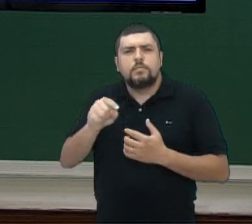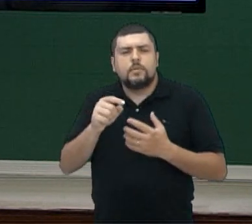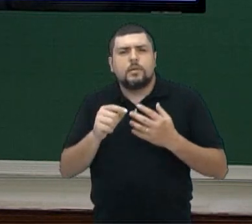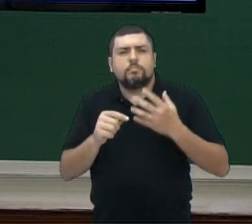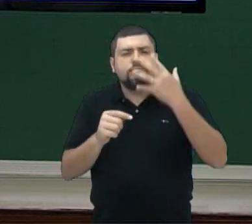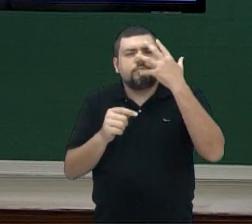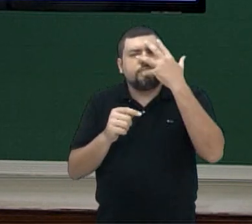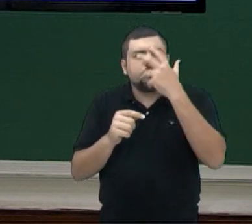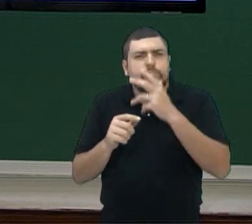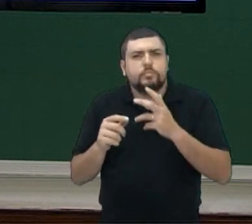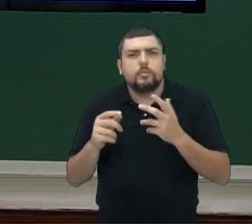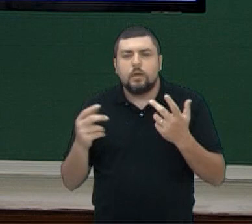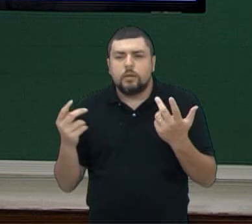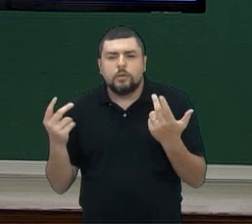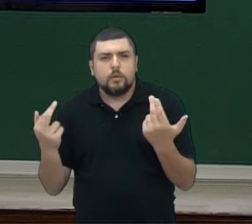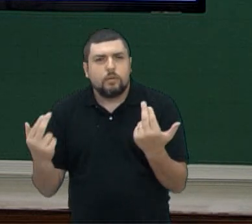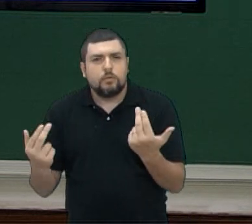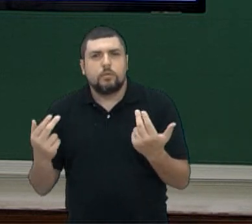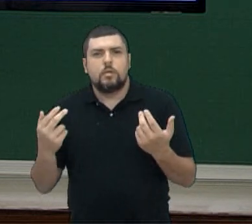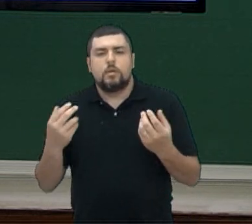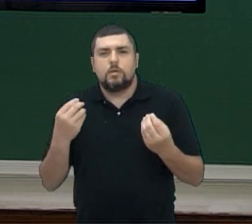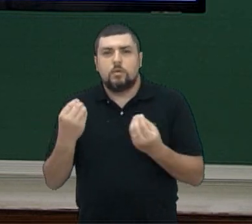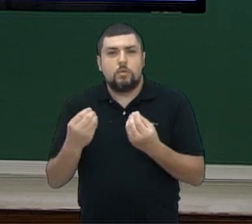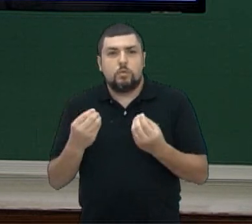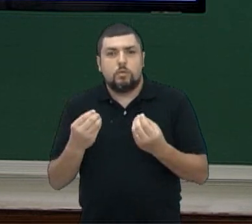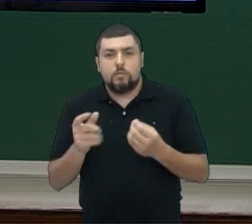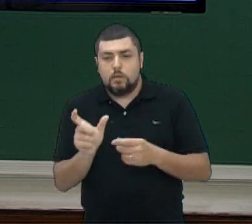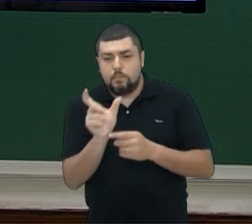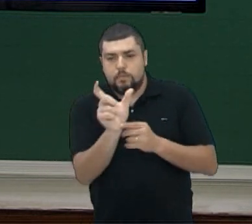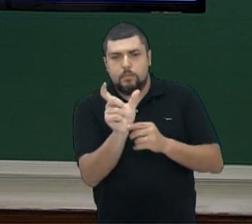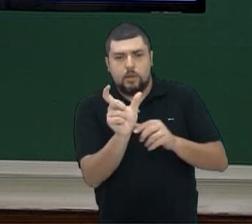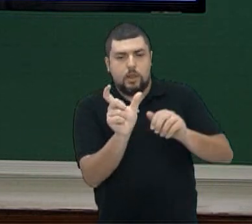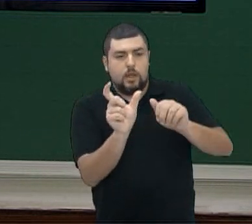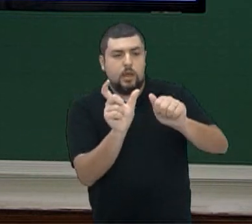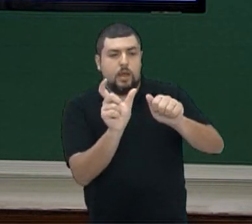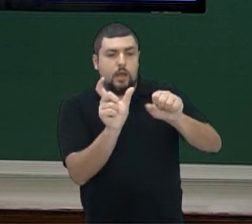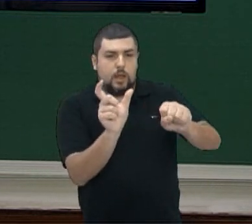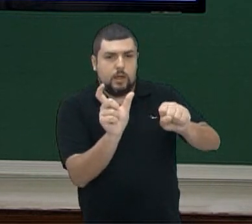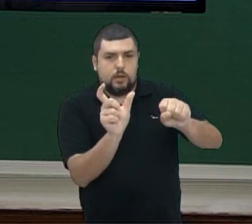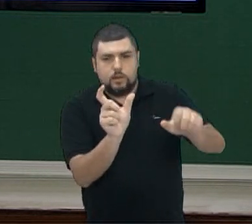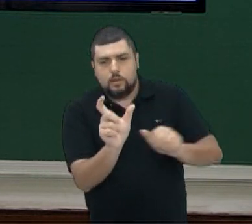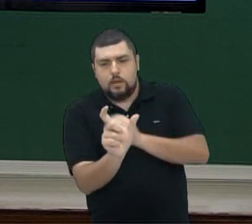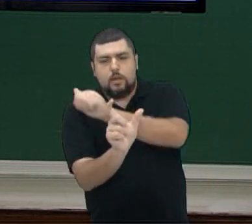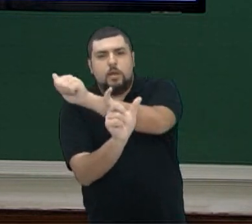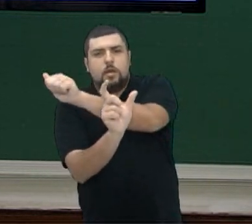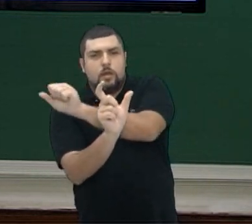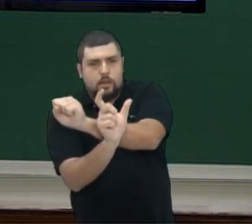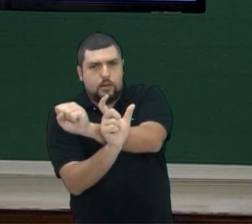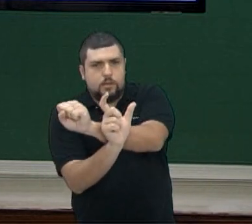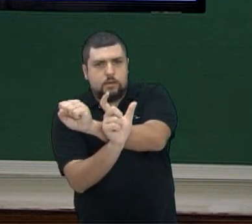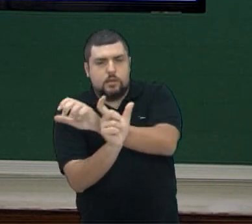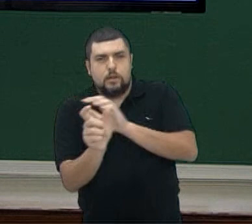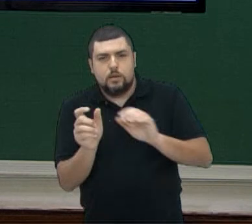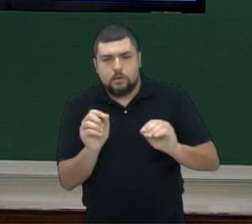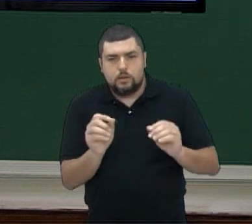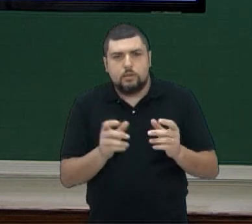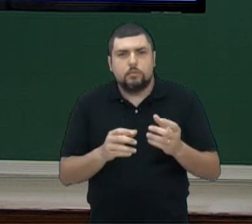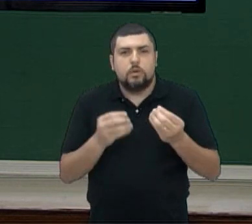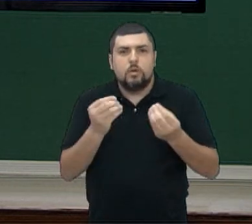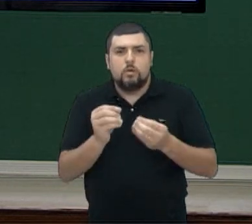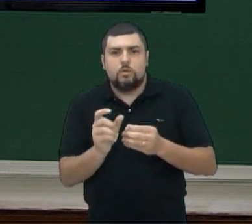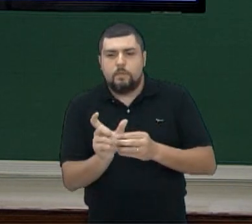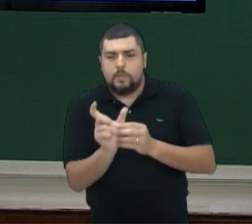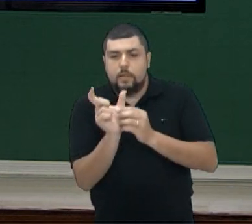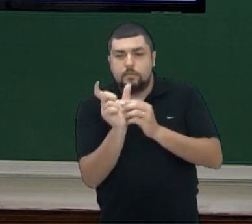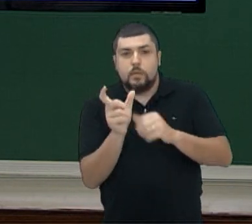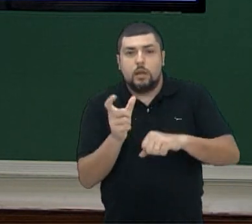gente quer falar sobre o adjetivo de igualdade, a gente coloca as, o adjetivo, as, ok? Então, o adjetivo ele vem no